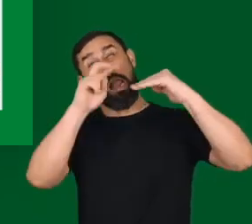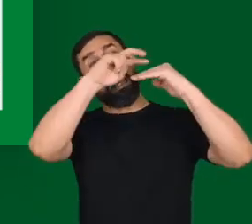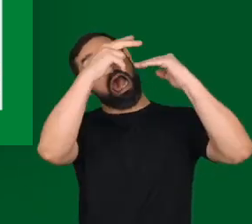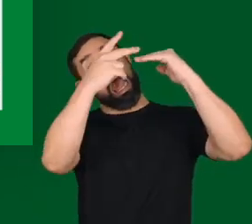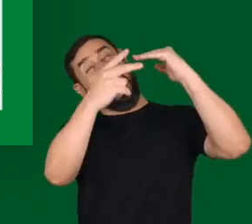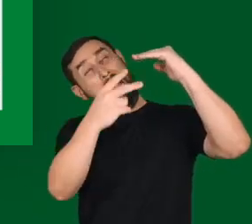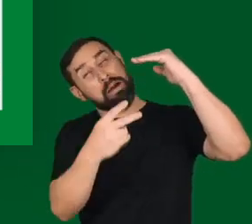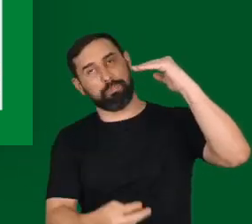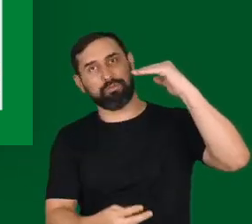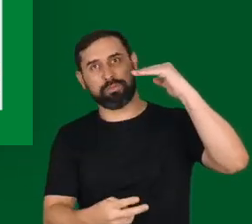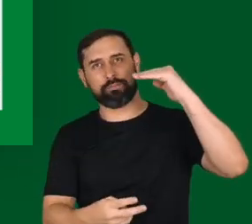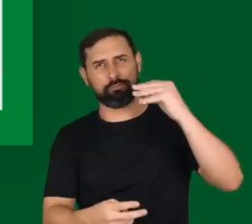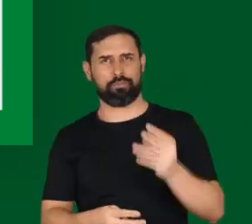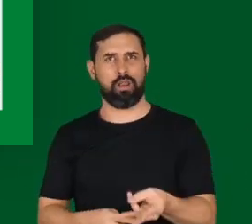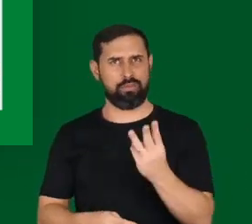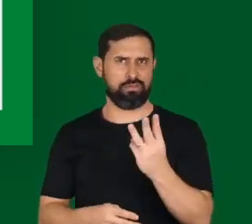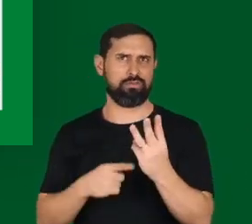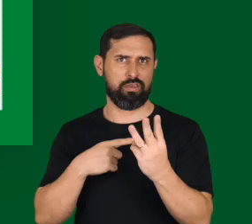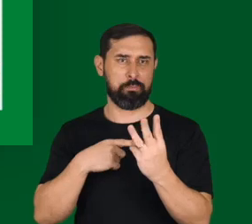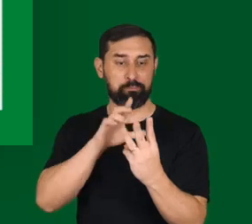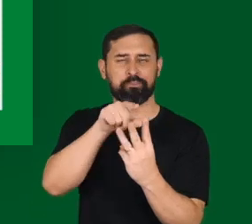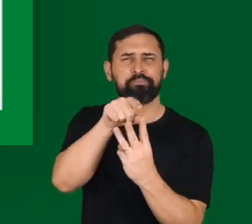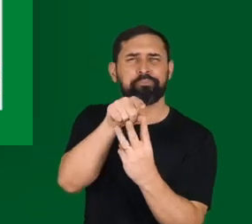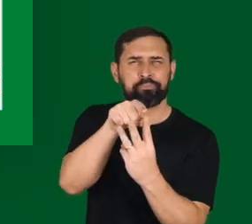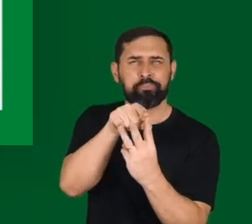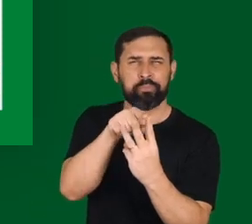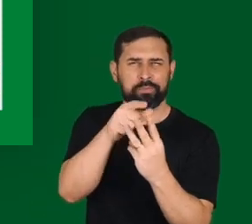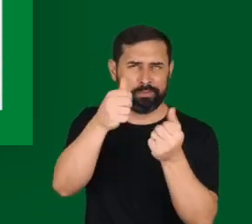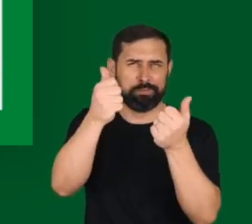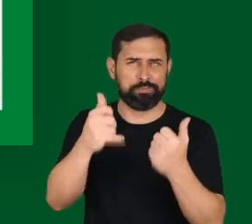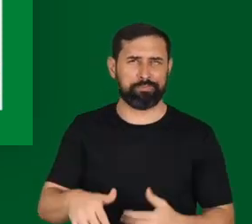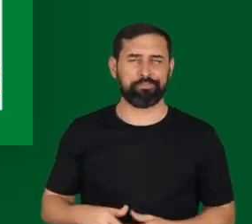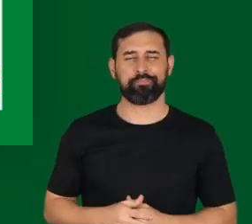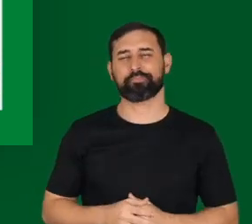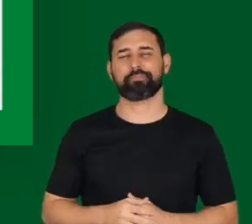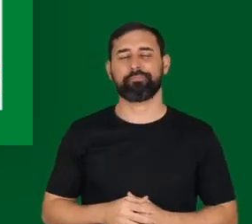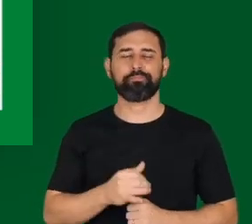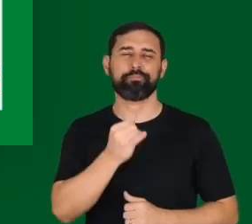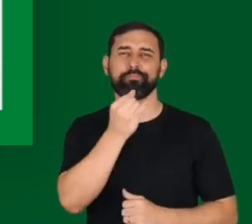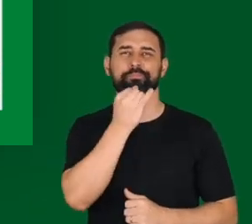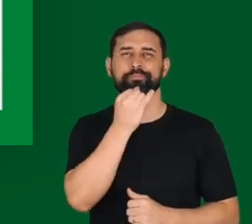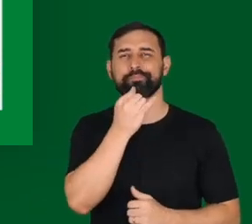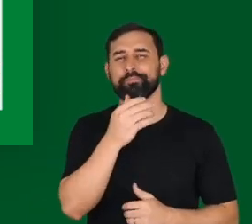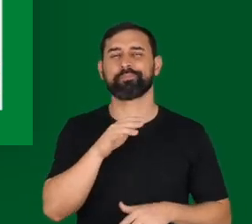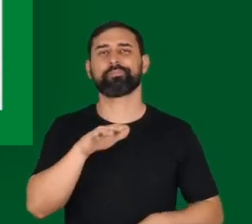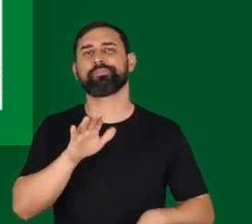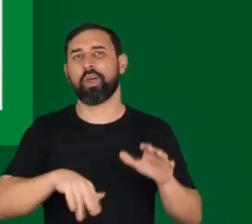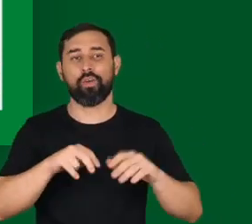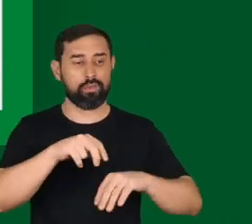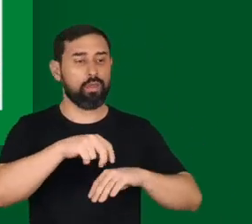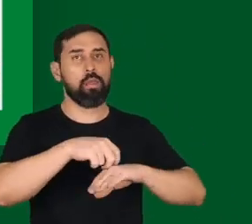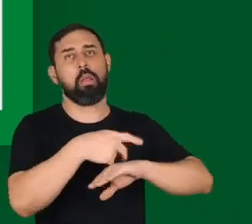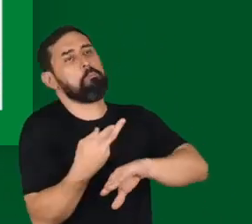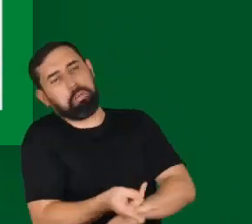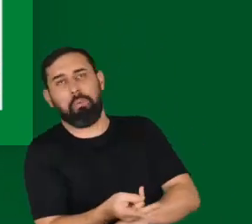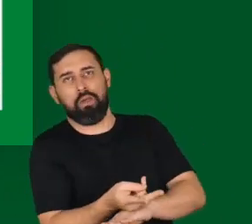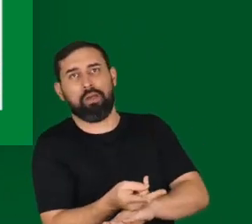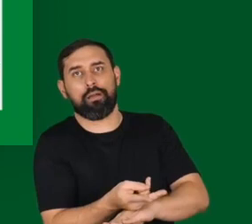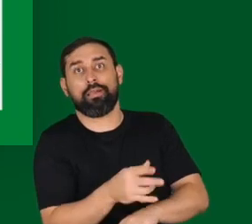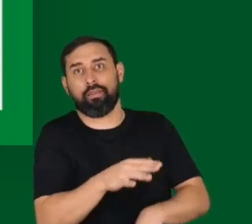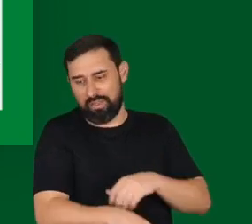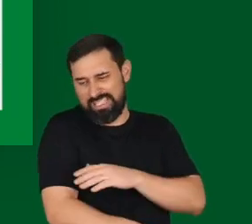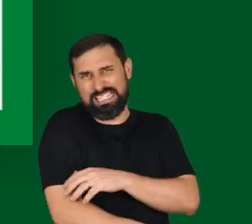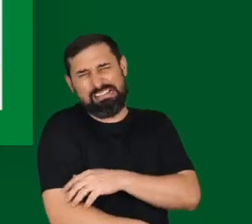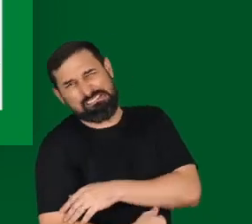aí, se tratando da física do trauma. Então, quando eu tenho uma queda de baixa altura, eu posso